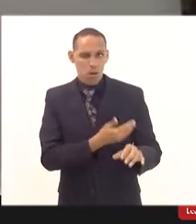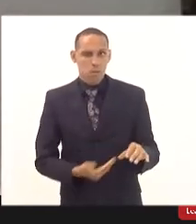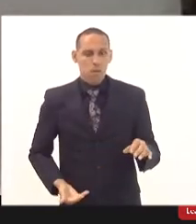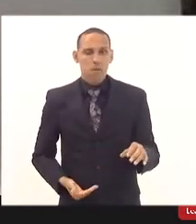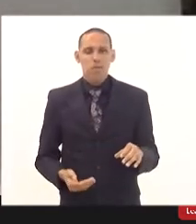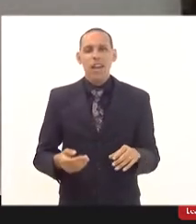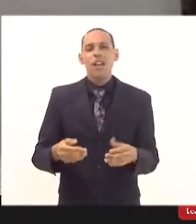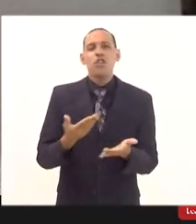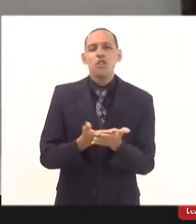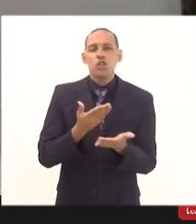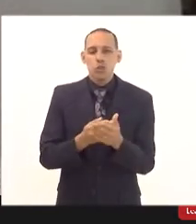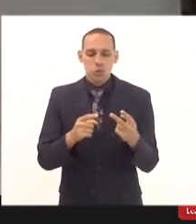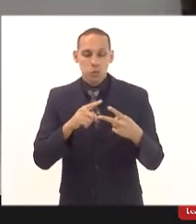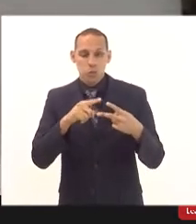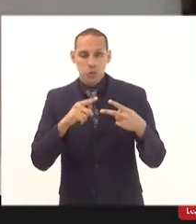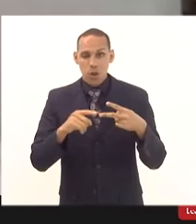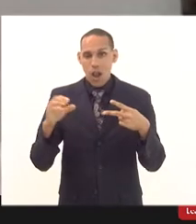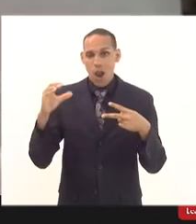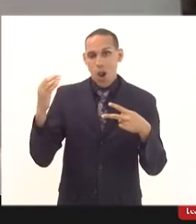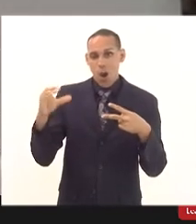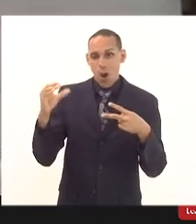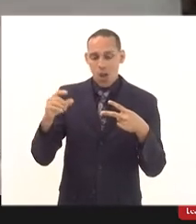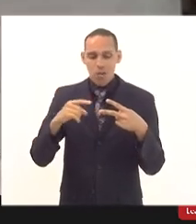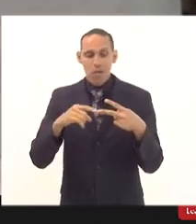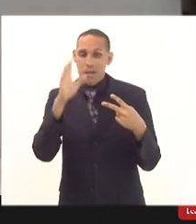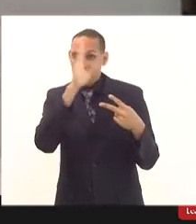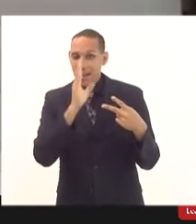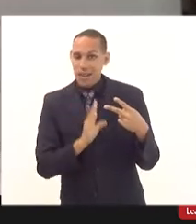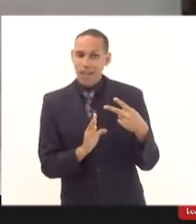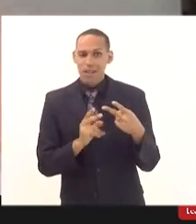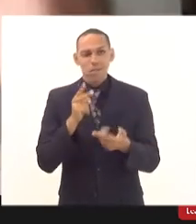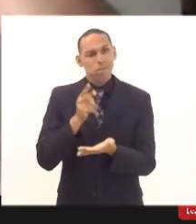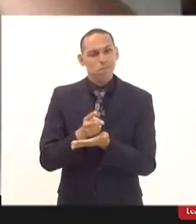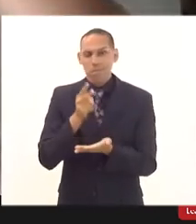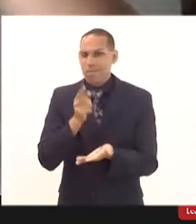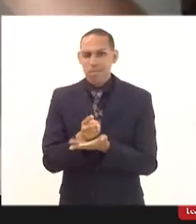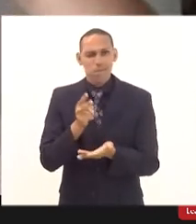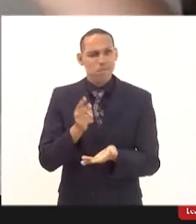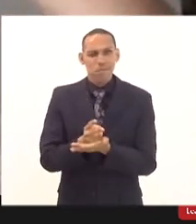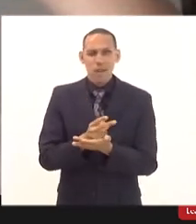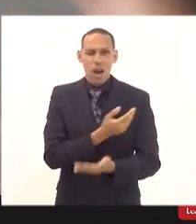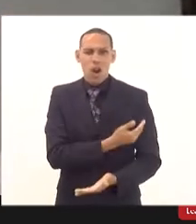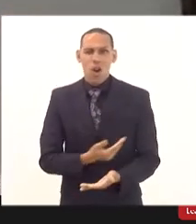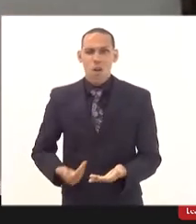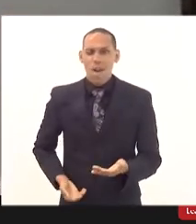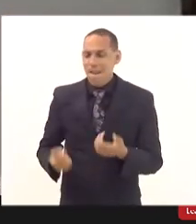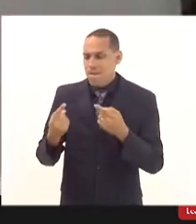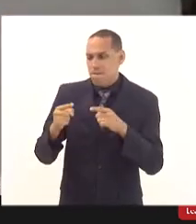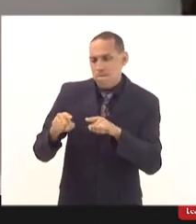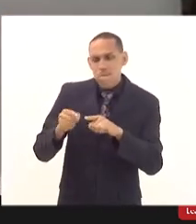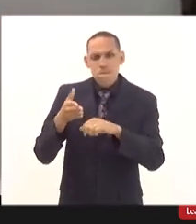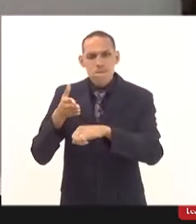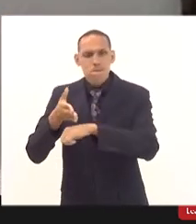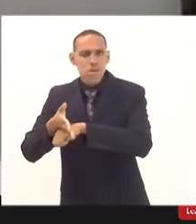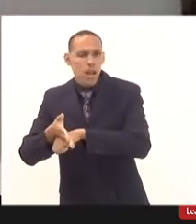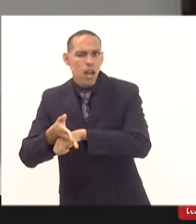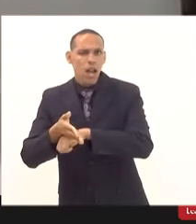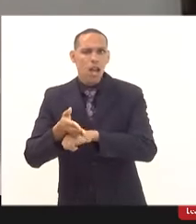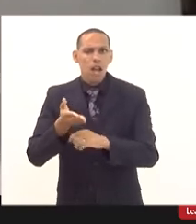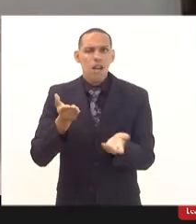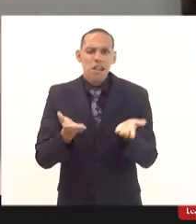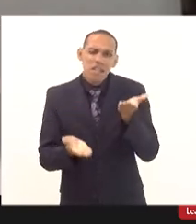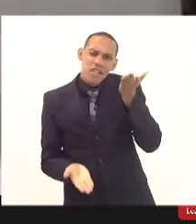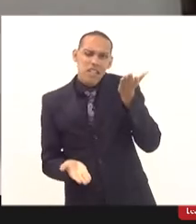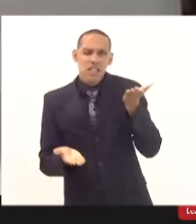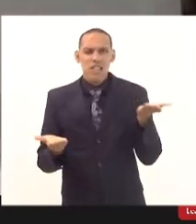Colômbia o Brasil e eu vejo que continua ao longo da história essas as ingerências políticas estabilidades e aí o